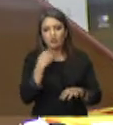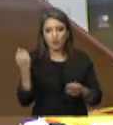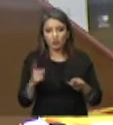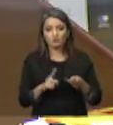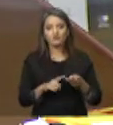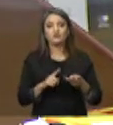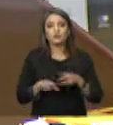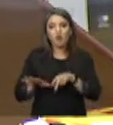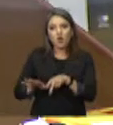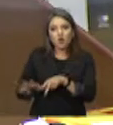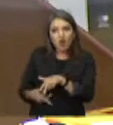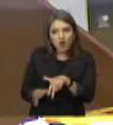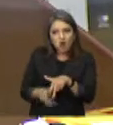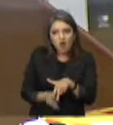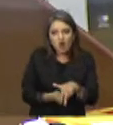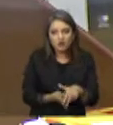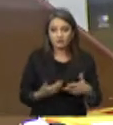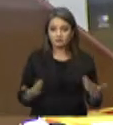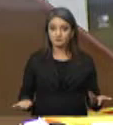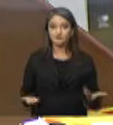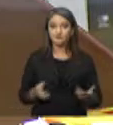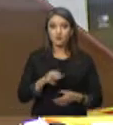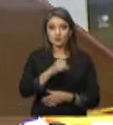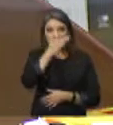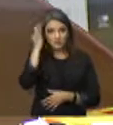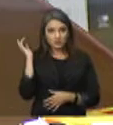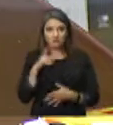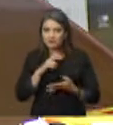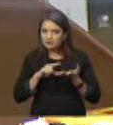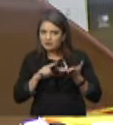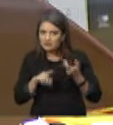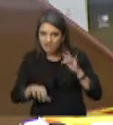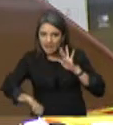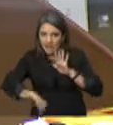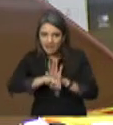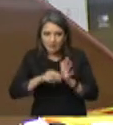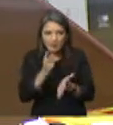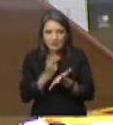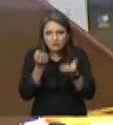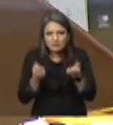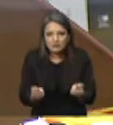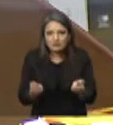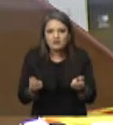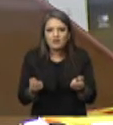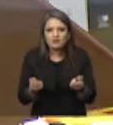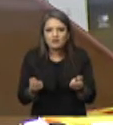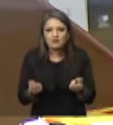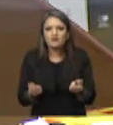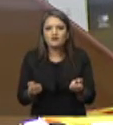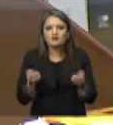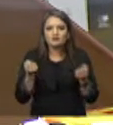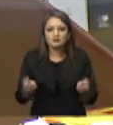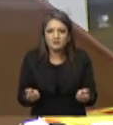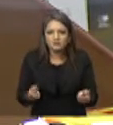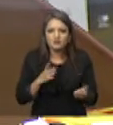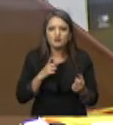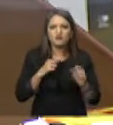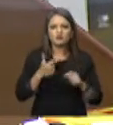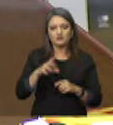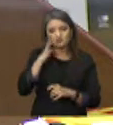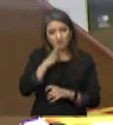corrupção passiva ou seja tive tanta o tribunal julga se há alterações na lei de improbidade